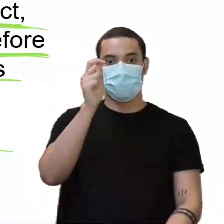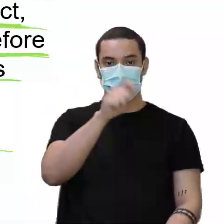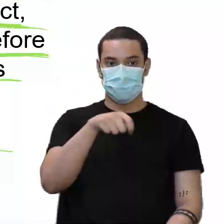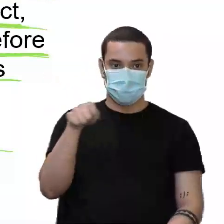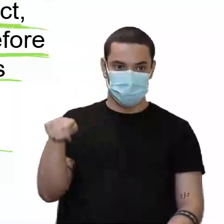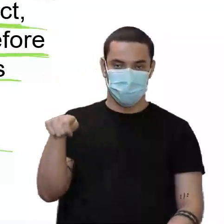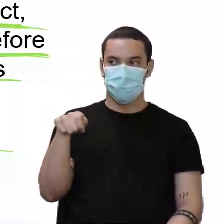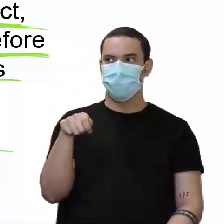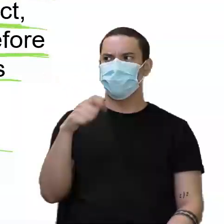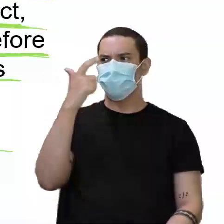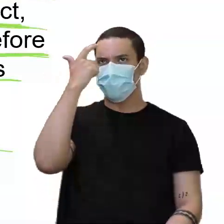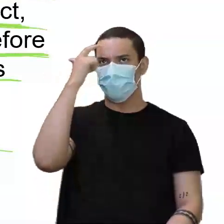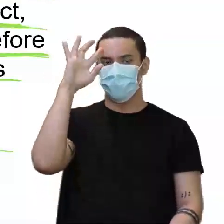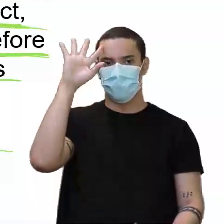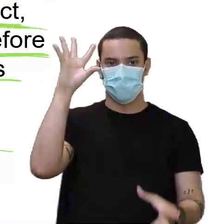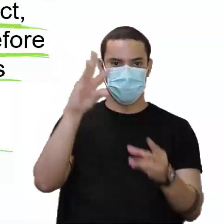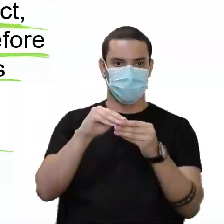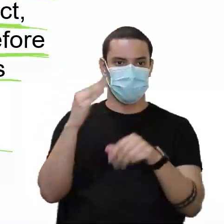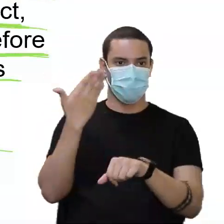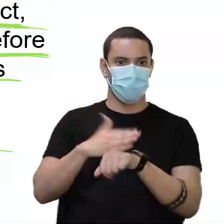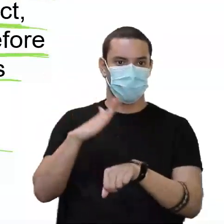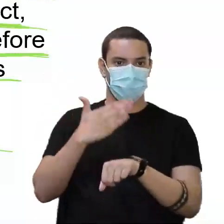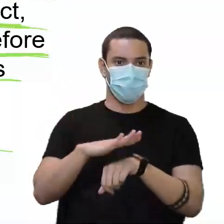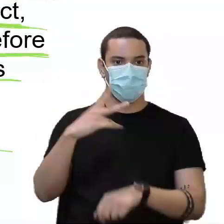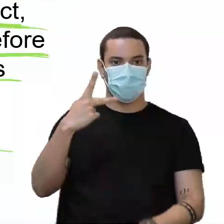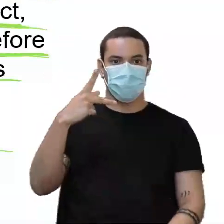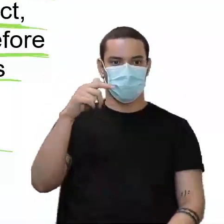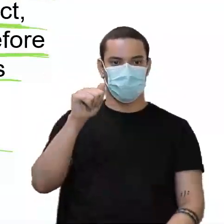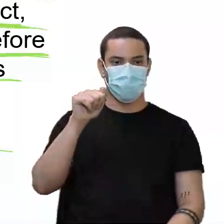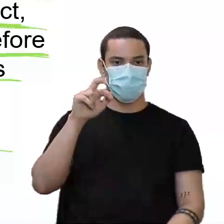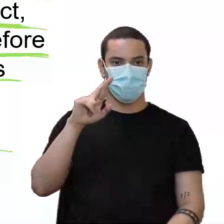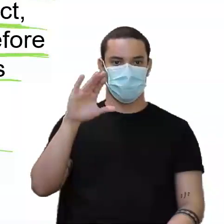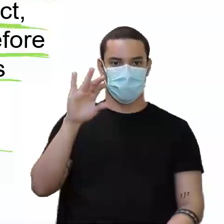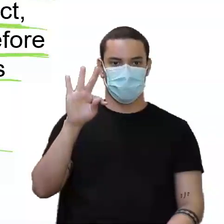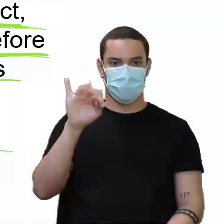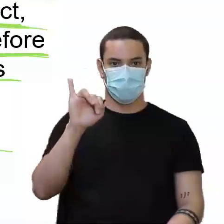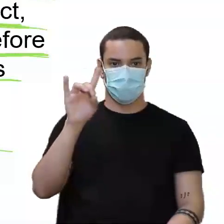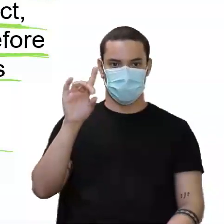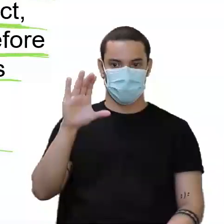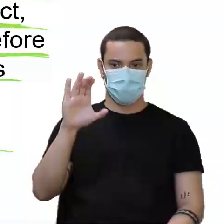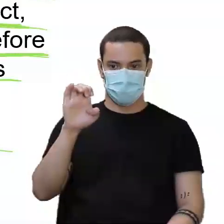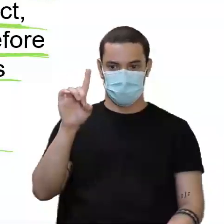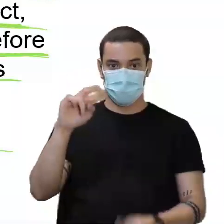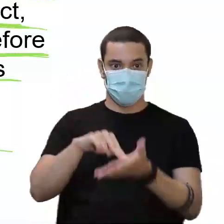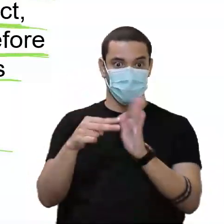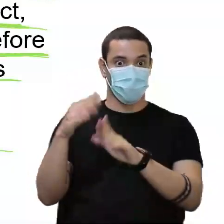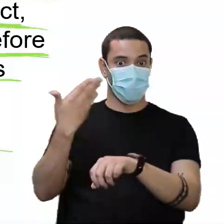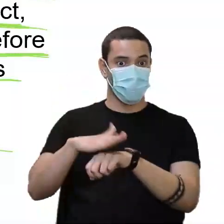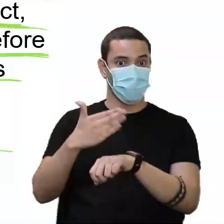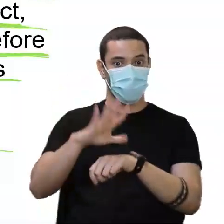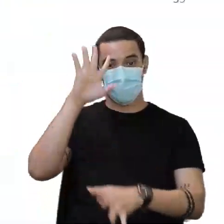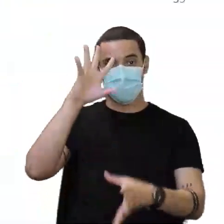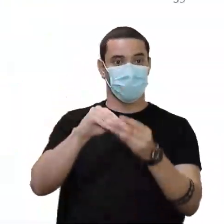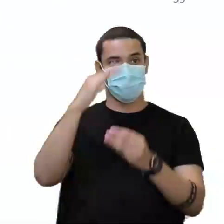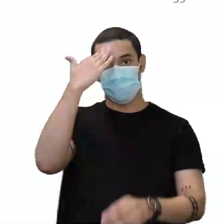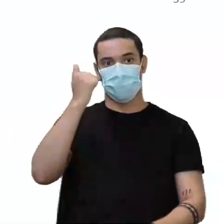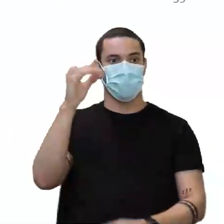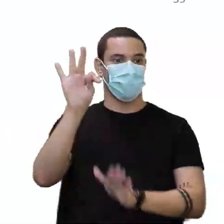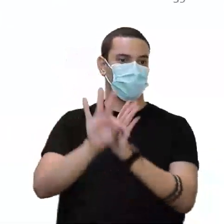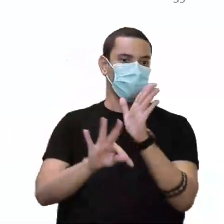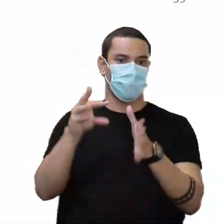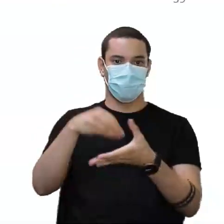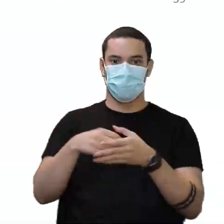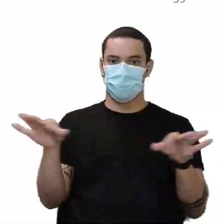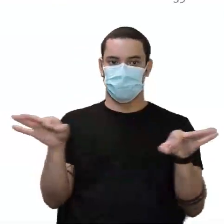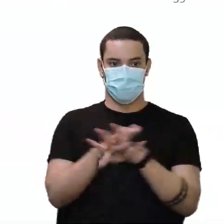had practiced, tinham praticado, a palavra practice, aqui, ó, praticar. Então daria para ver essa situação aqui no texto,